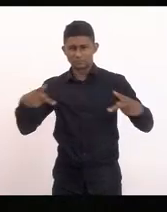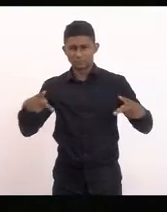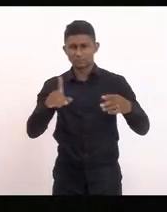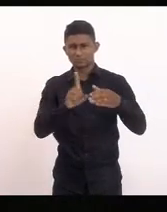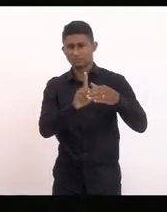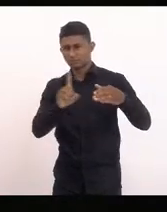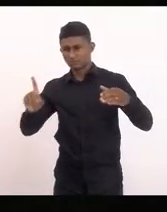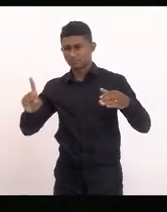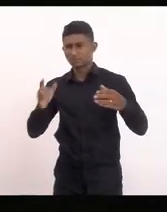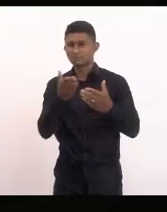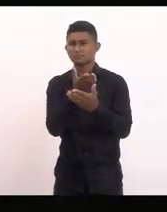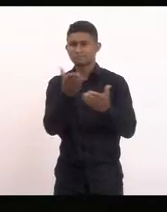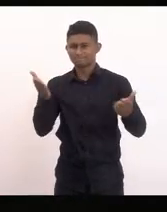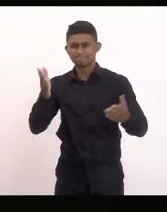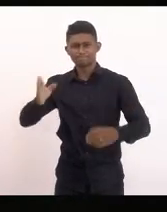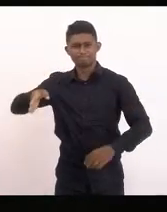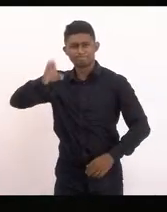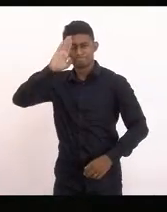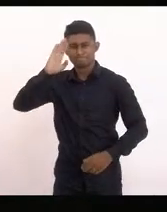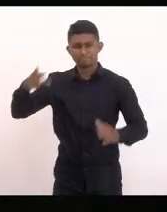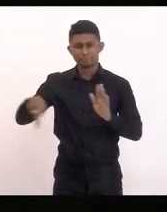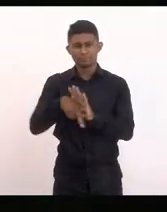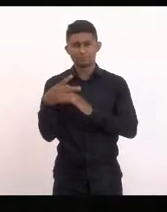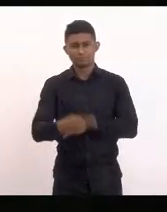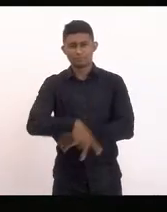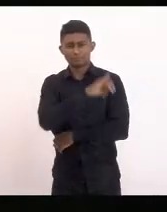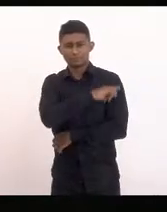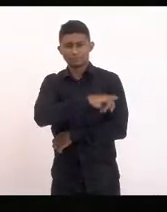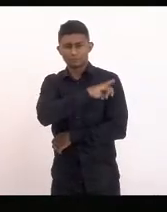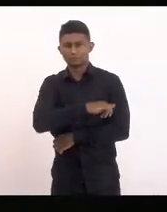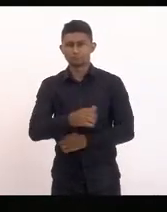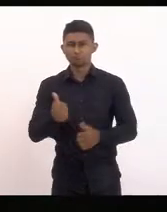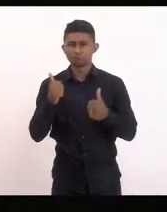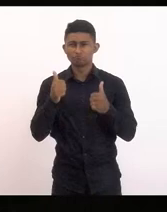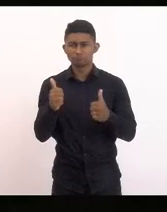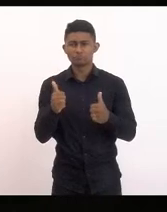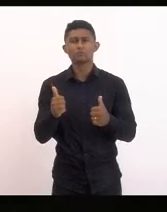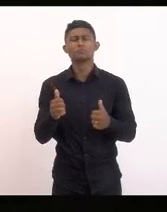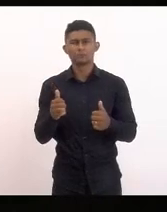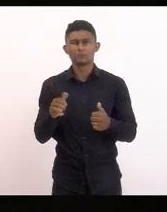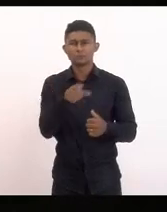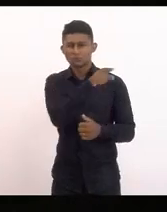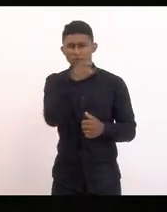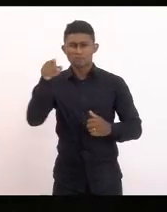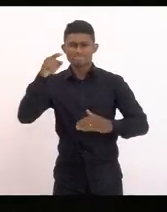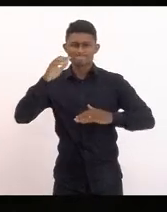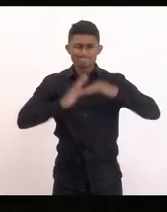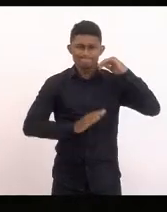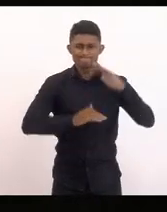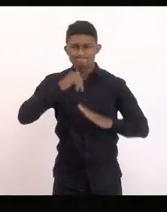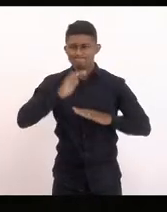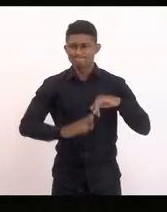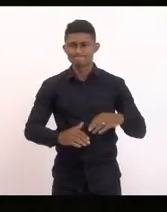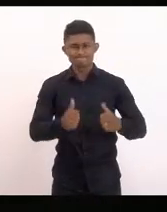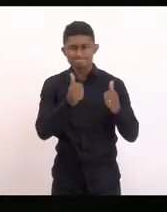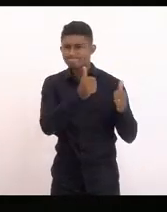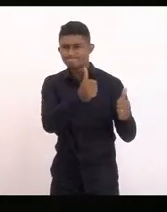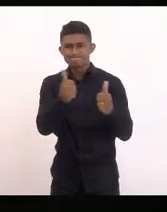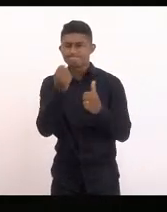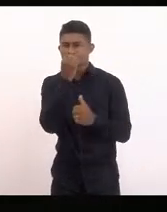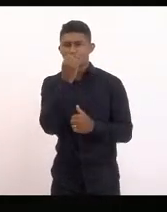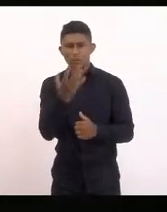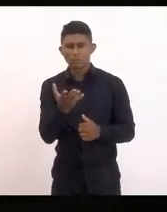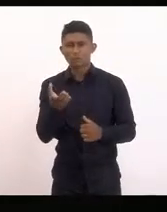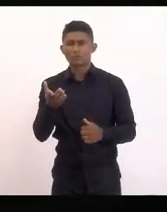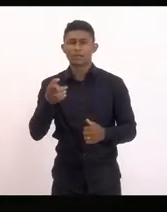dos bravos militares do Estado do Rio de Janeiro. Contamos com a competência de vocês para conduzir